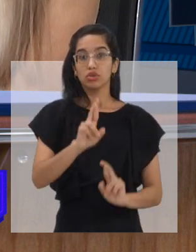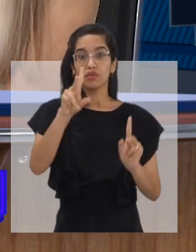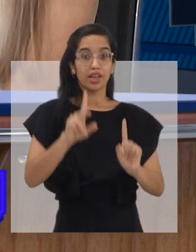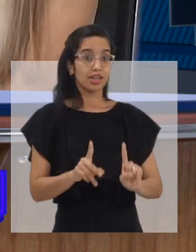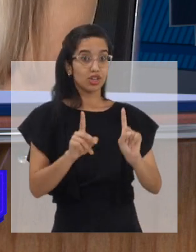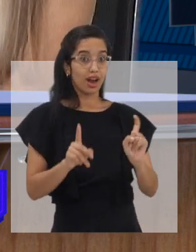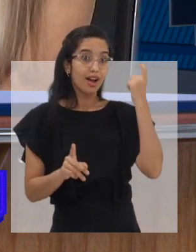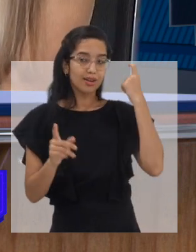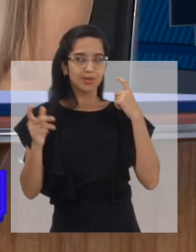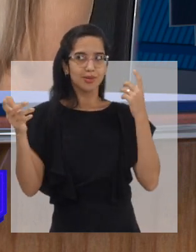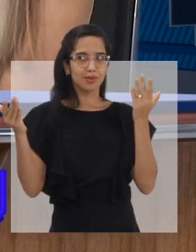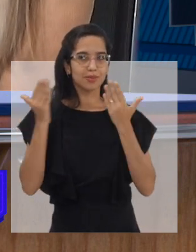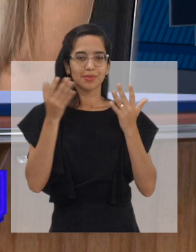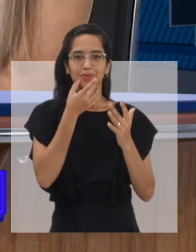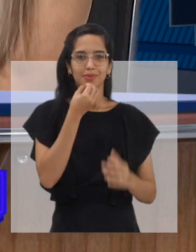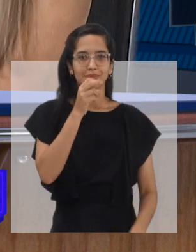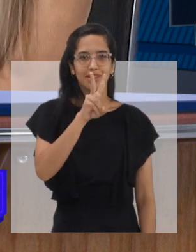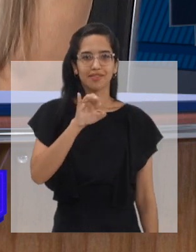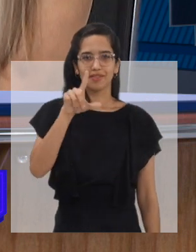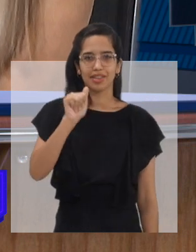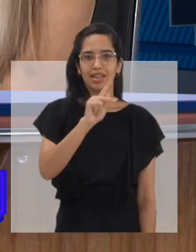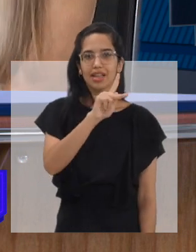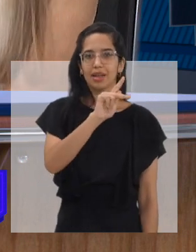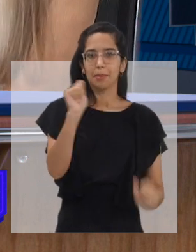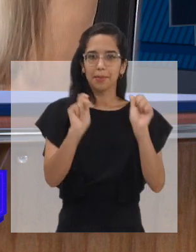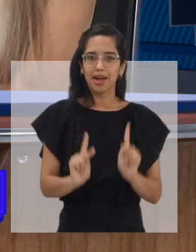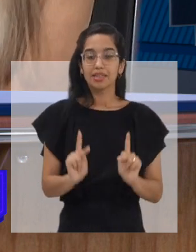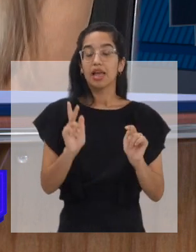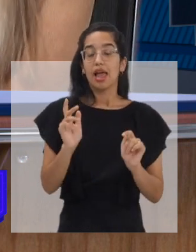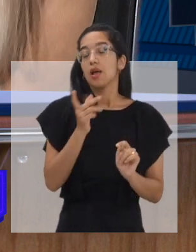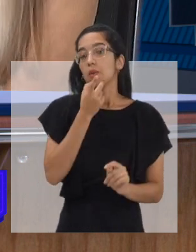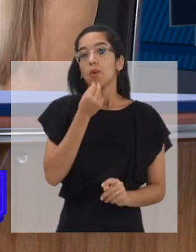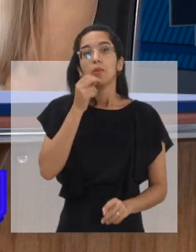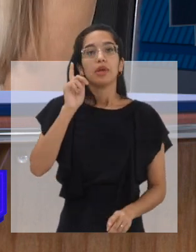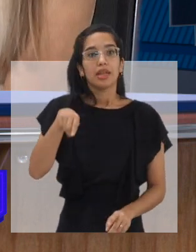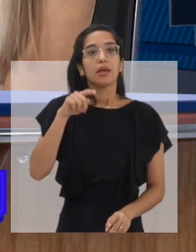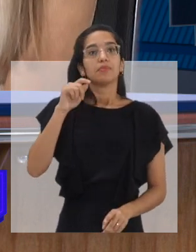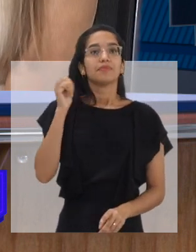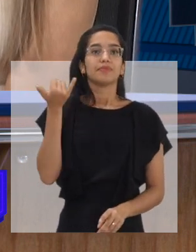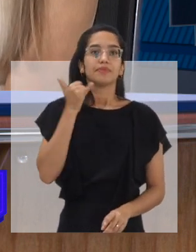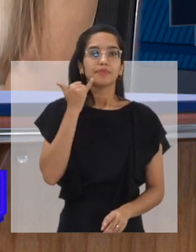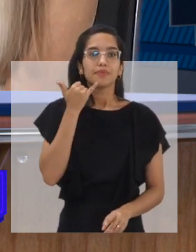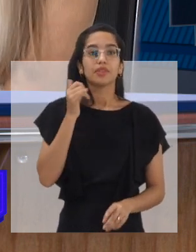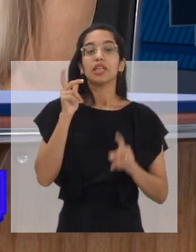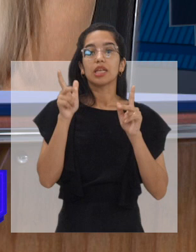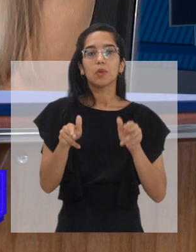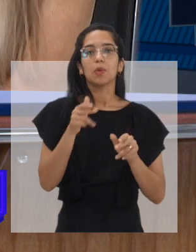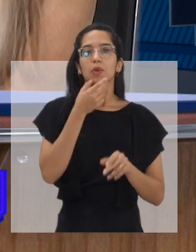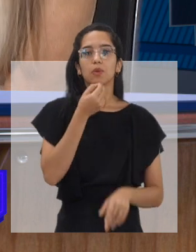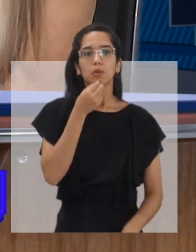dele. Esse é o padre Pedro Maione. Ele é italiano também, assim também como o padre Pedro Bausi,